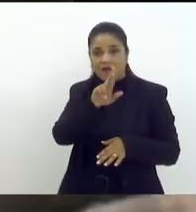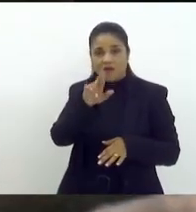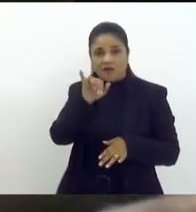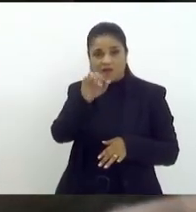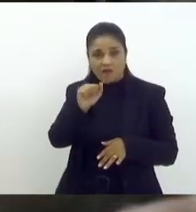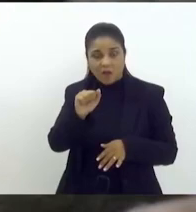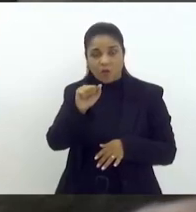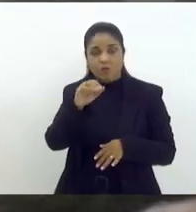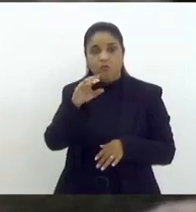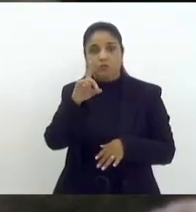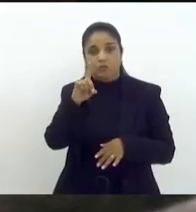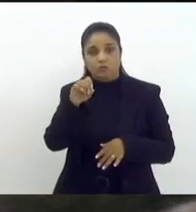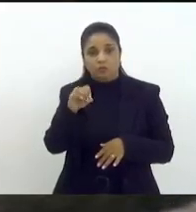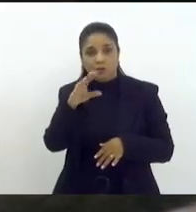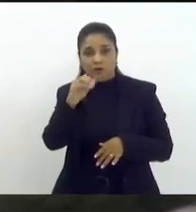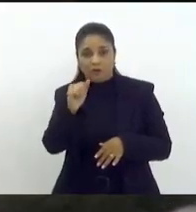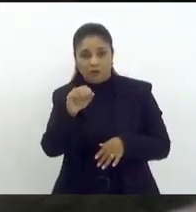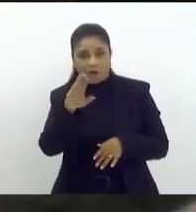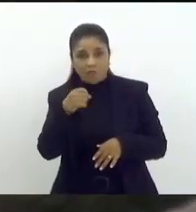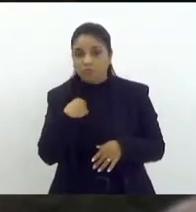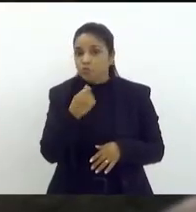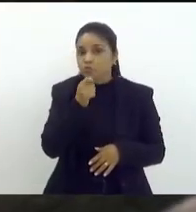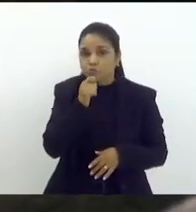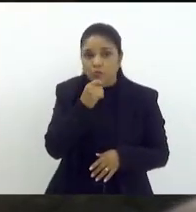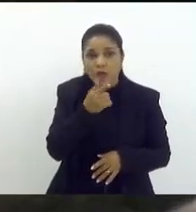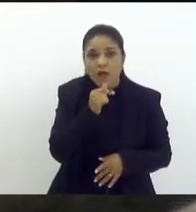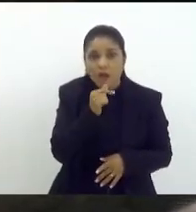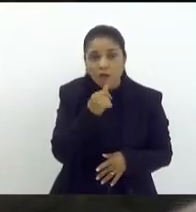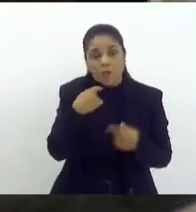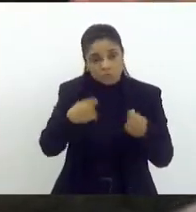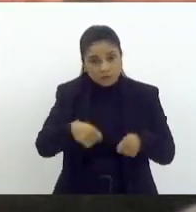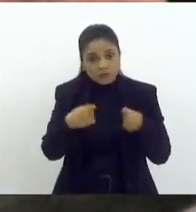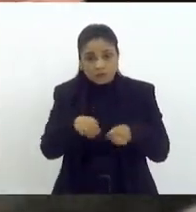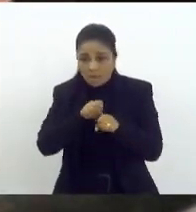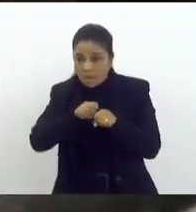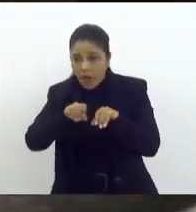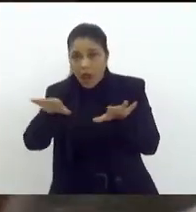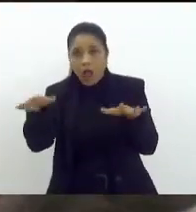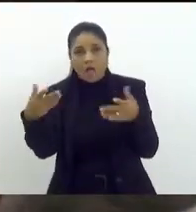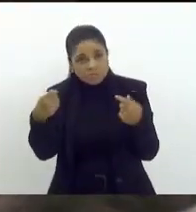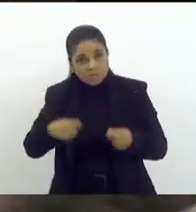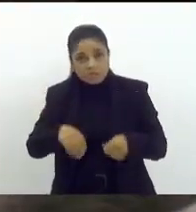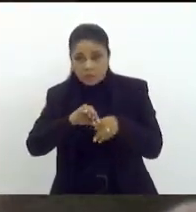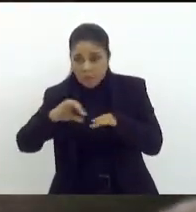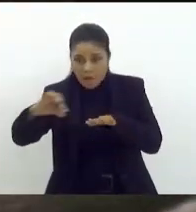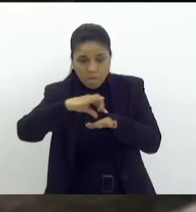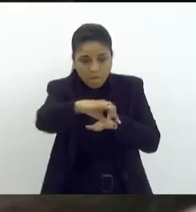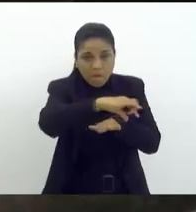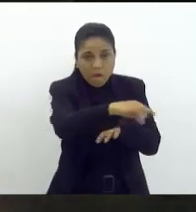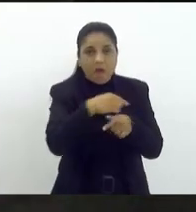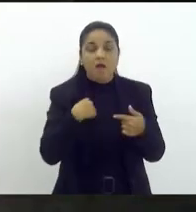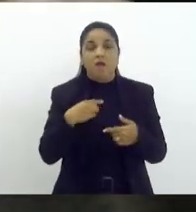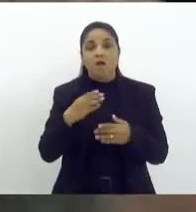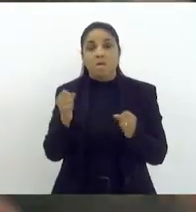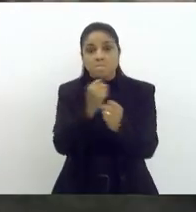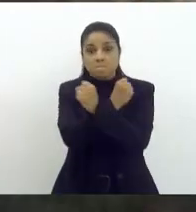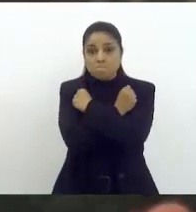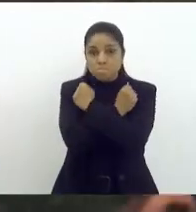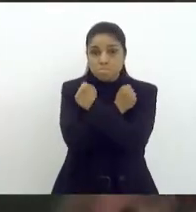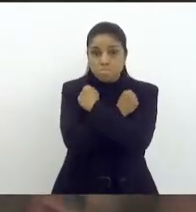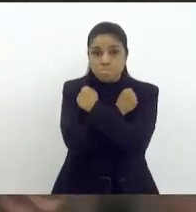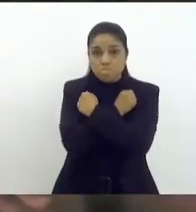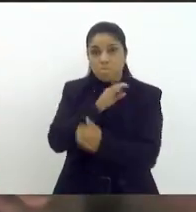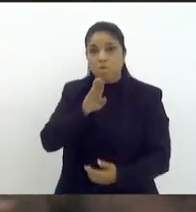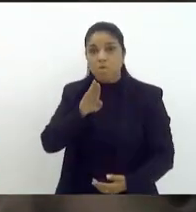que precisa de investimento de expansão da água naquele local Búzios que é um local internacionalmente conhecido que